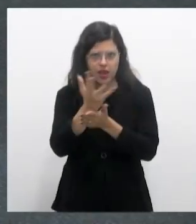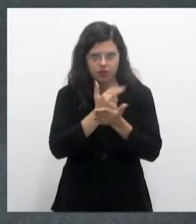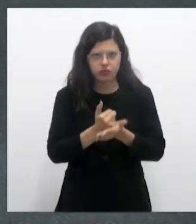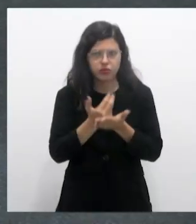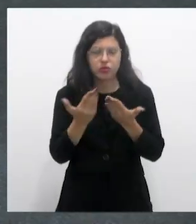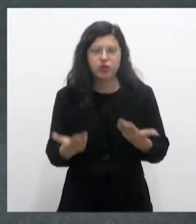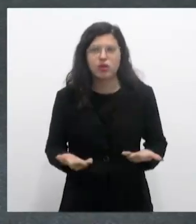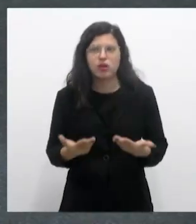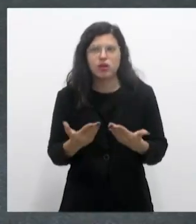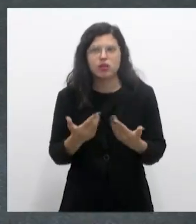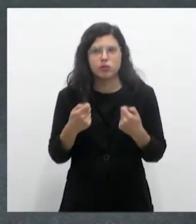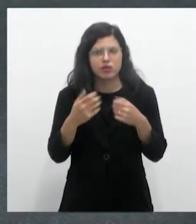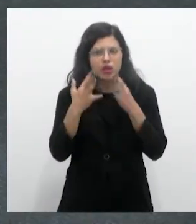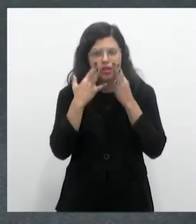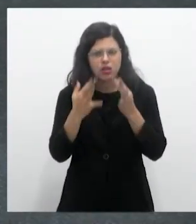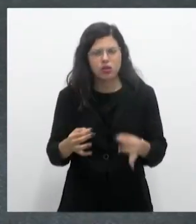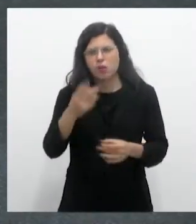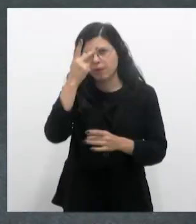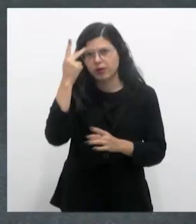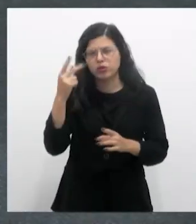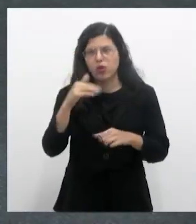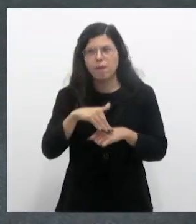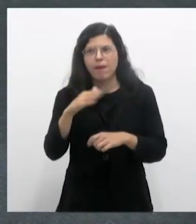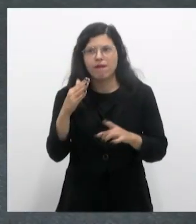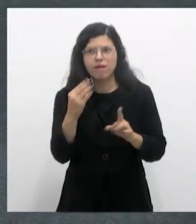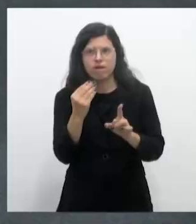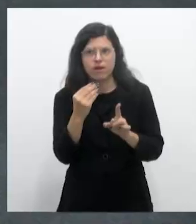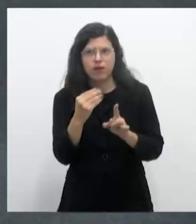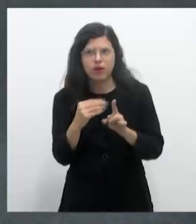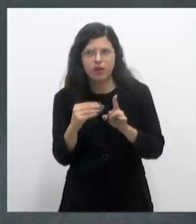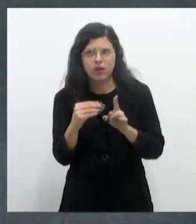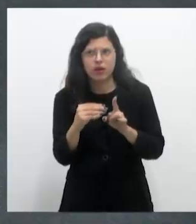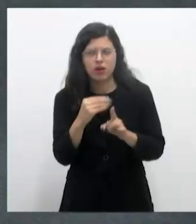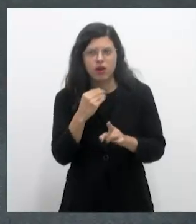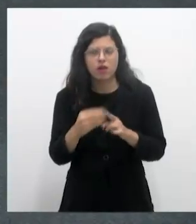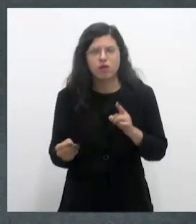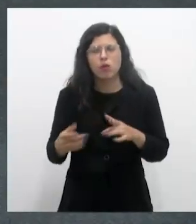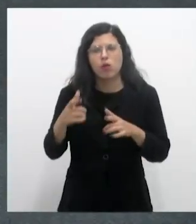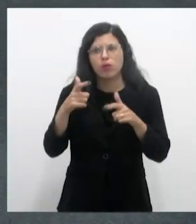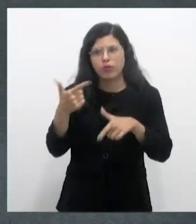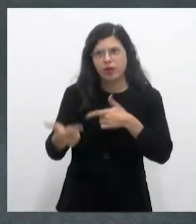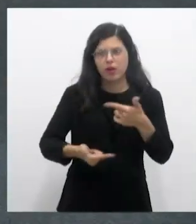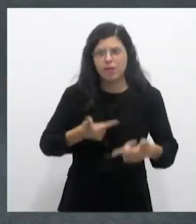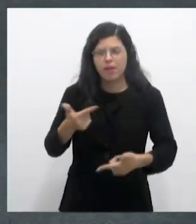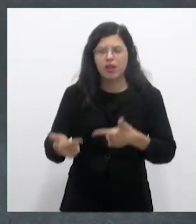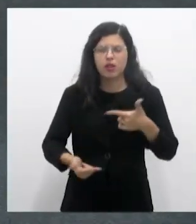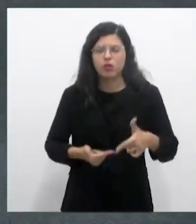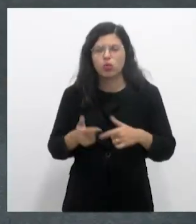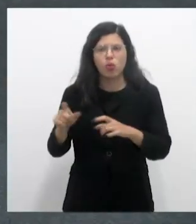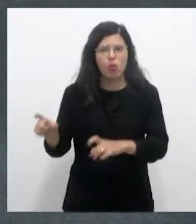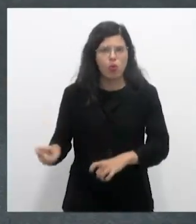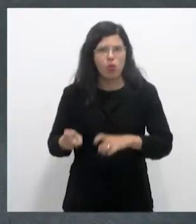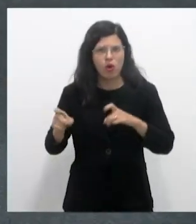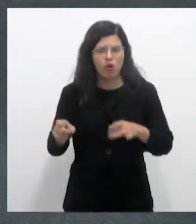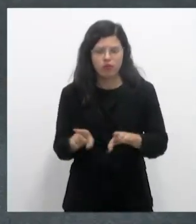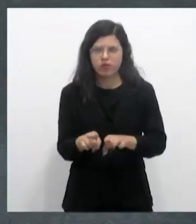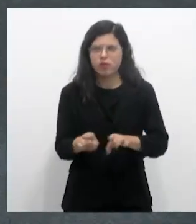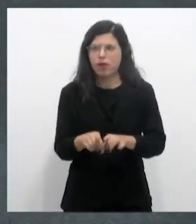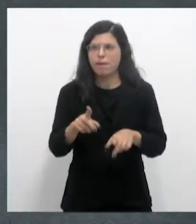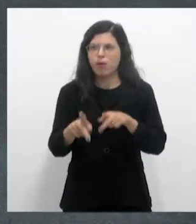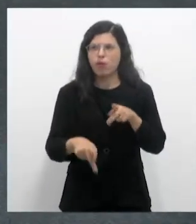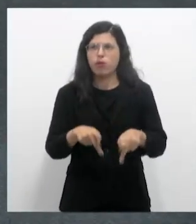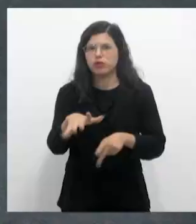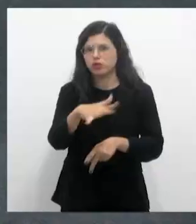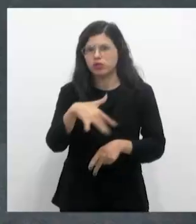as pessoas mais vulneráveis e que vão ser mais beneficiadas? Lógico, o trabalhador rural, né? E também a população de uma forma geral.